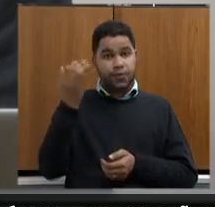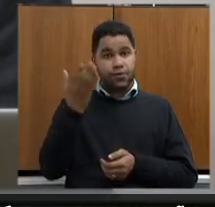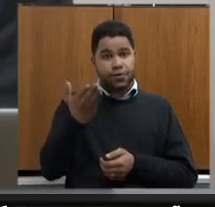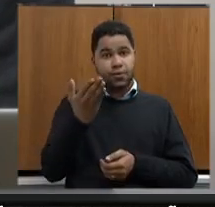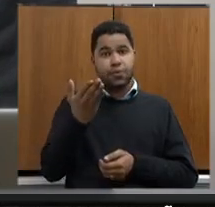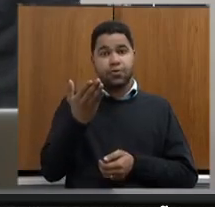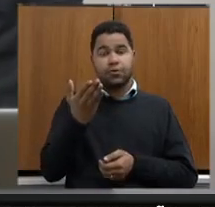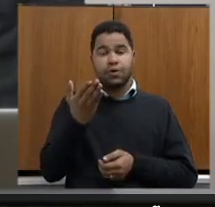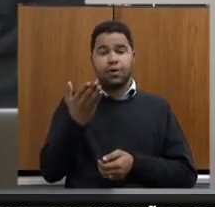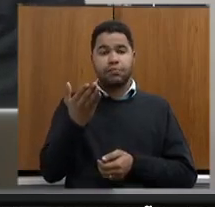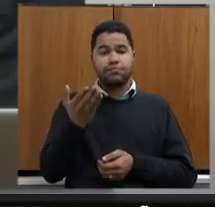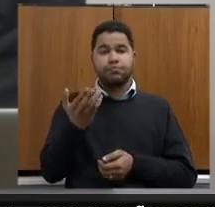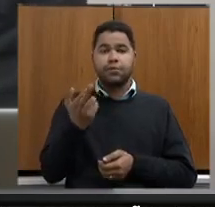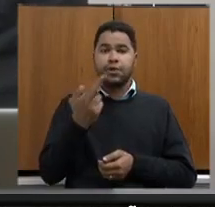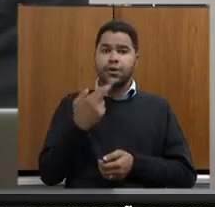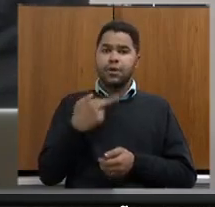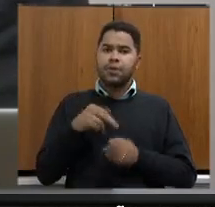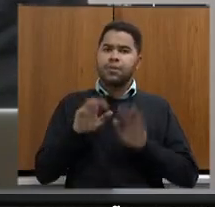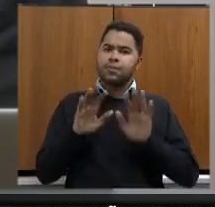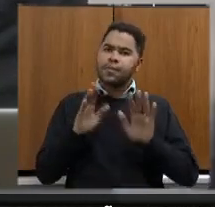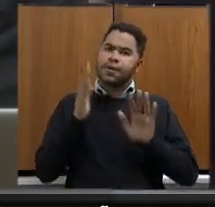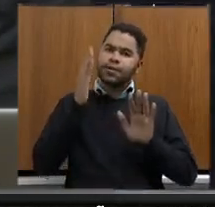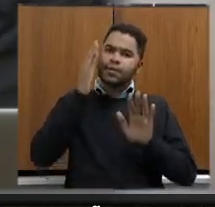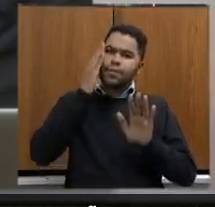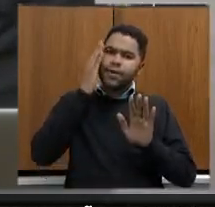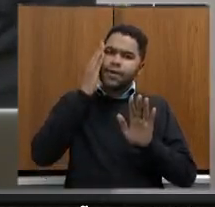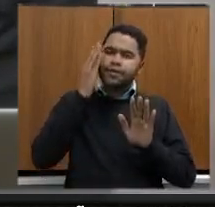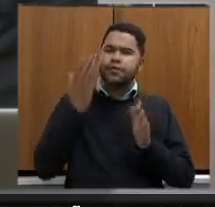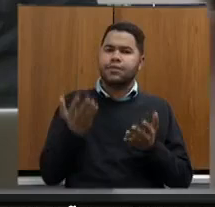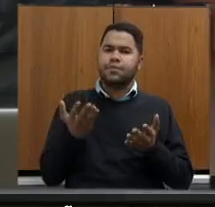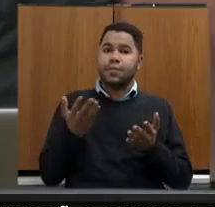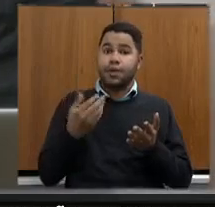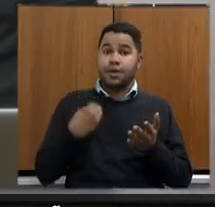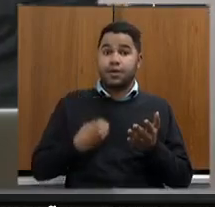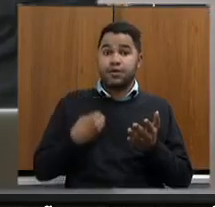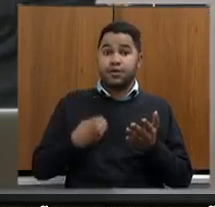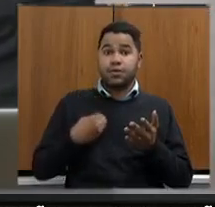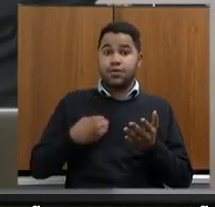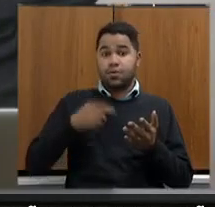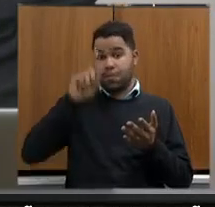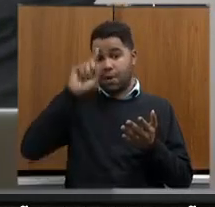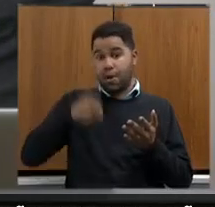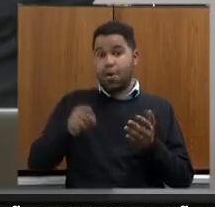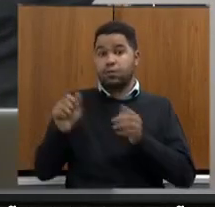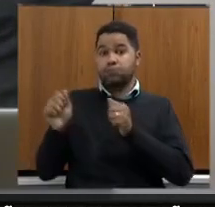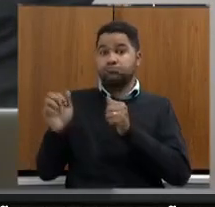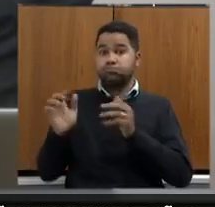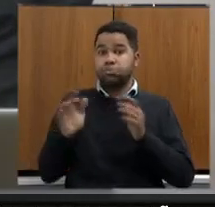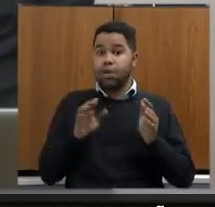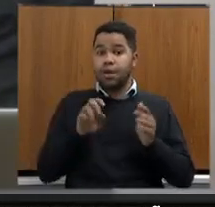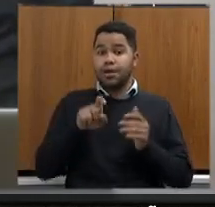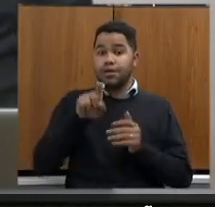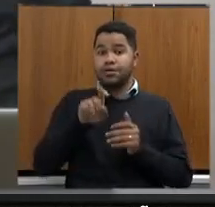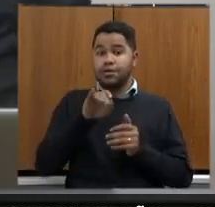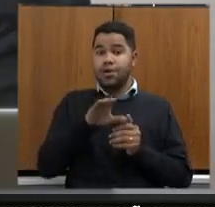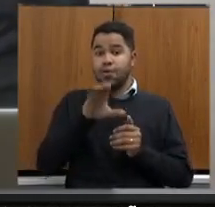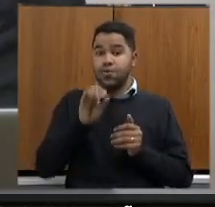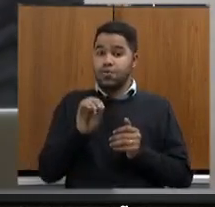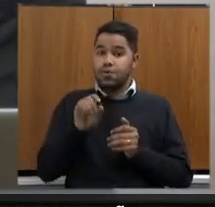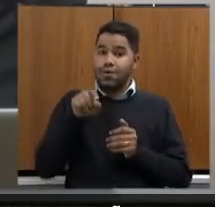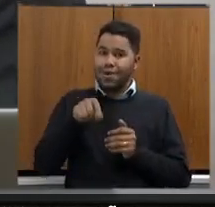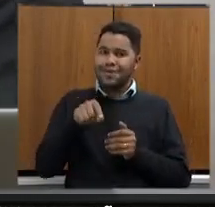sua avaliação mas só para saber que Como existe uma ordem de execução essa